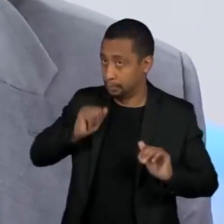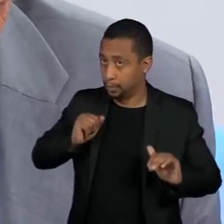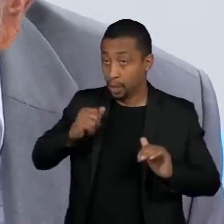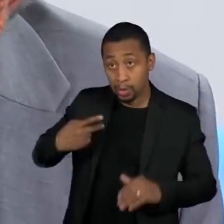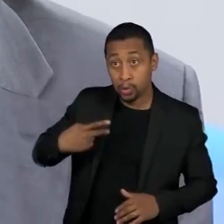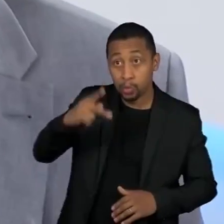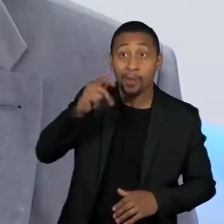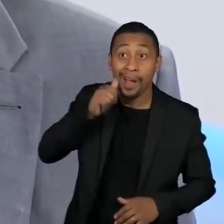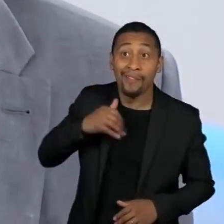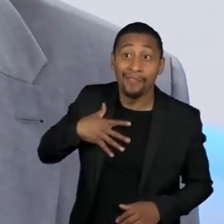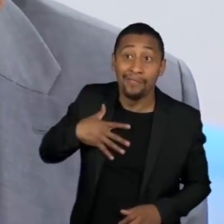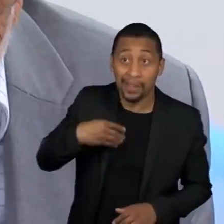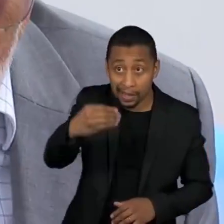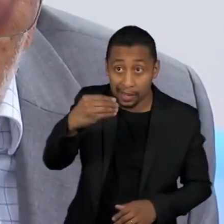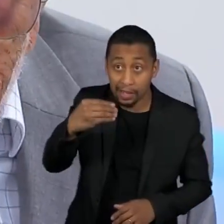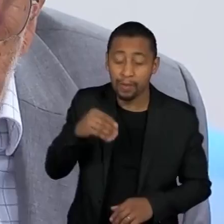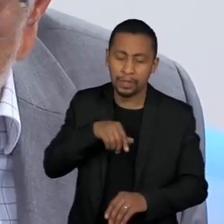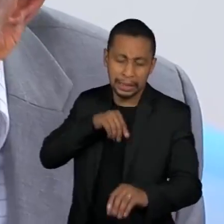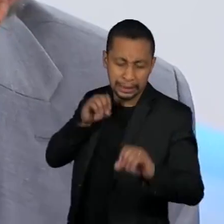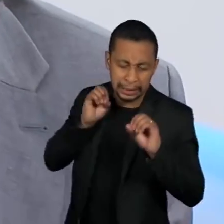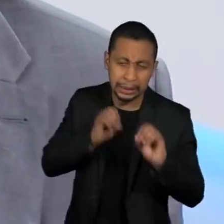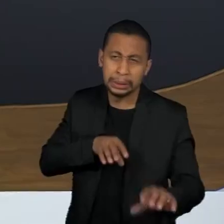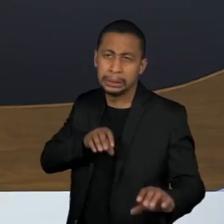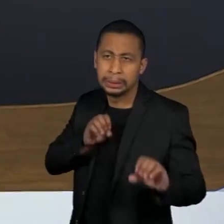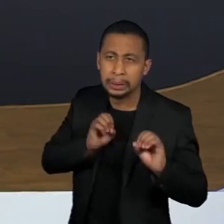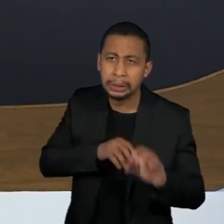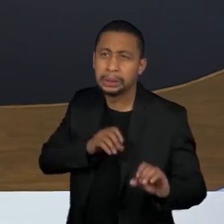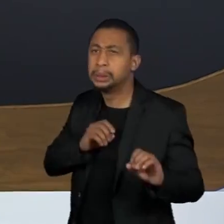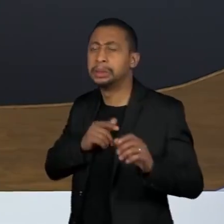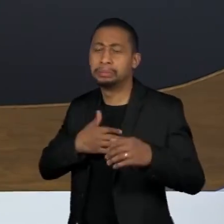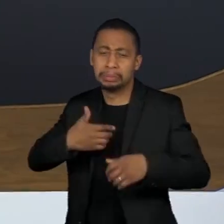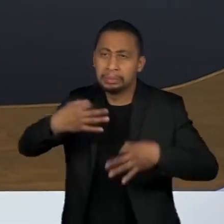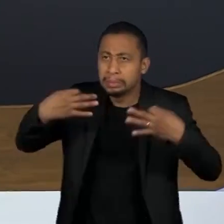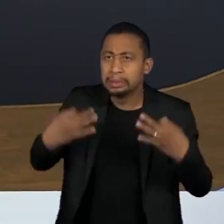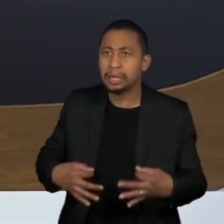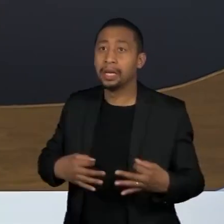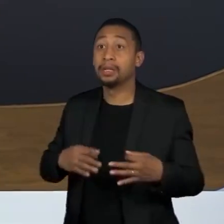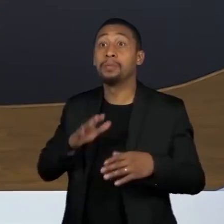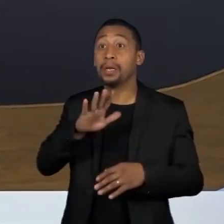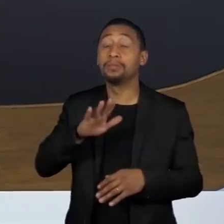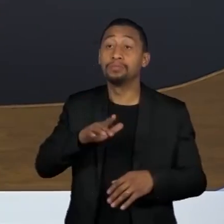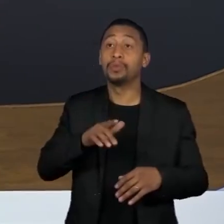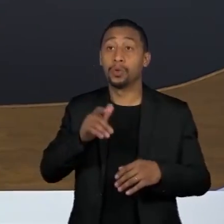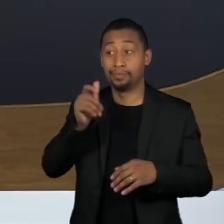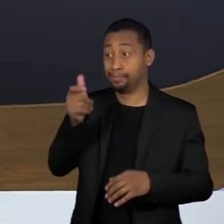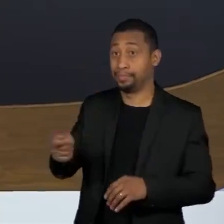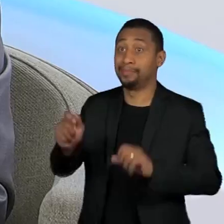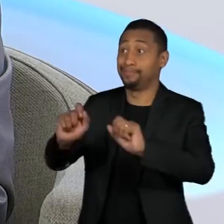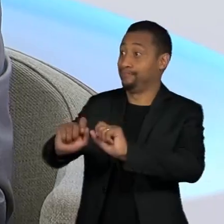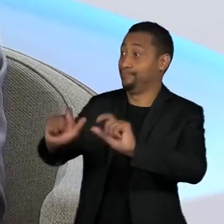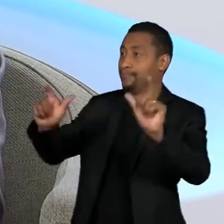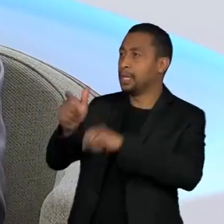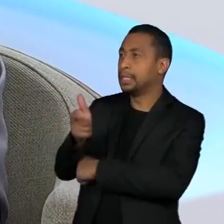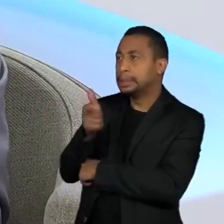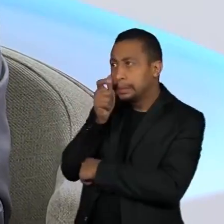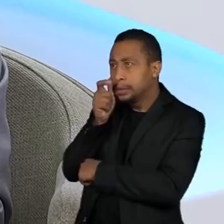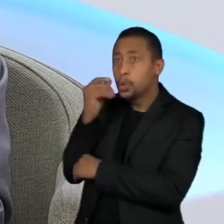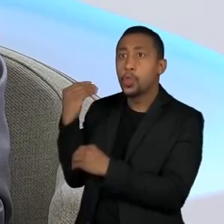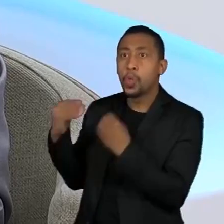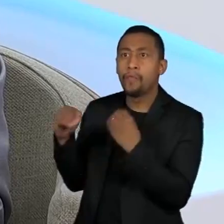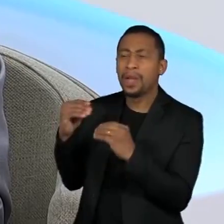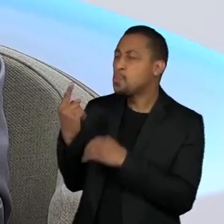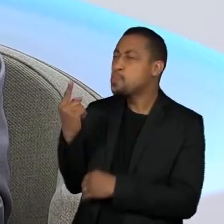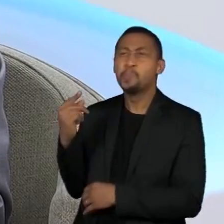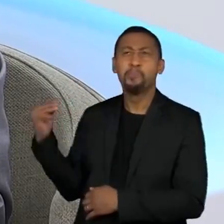e educa a tua filha da Morais a sua filha um minuto de novela destrói tudo que você ensinou para tua